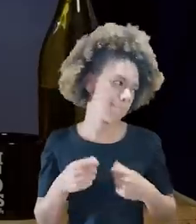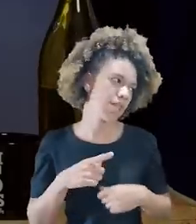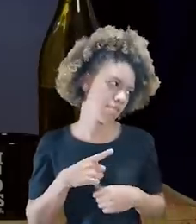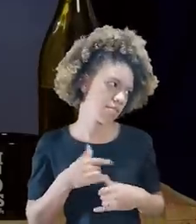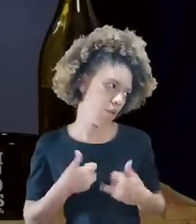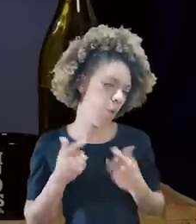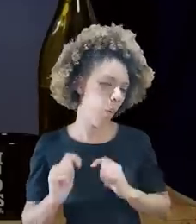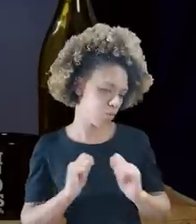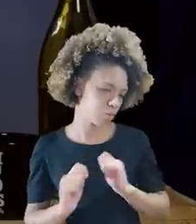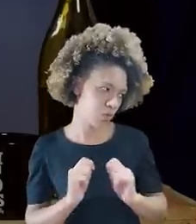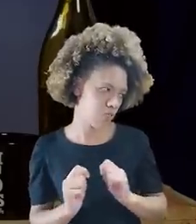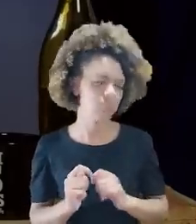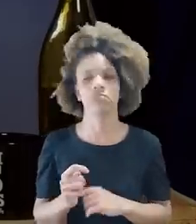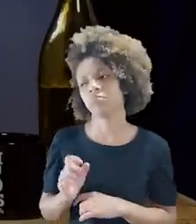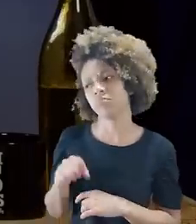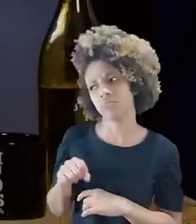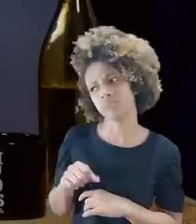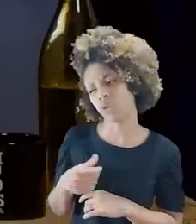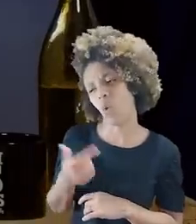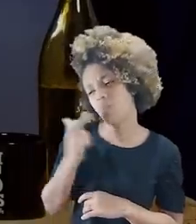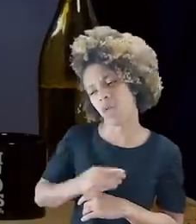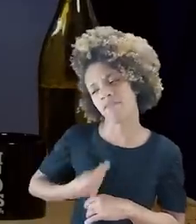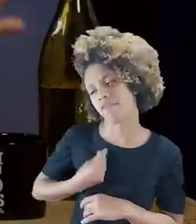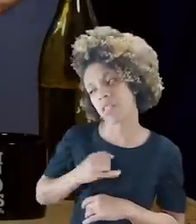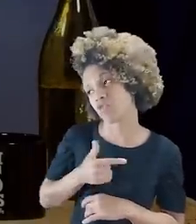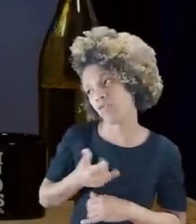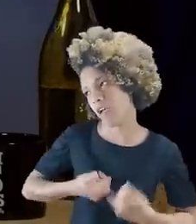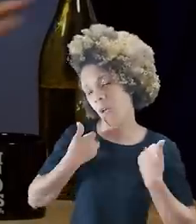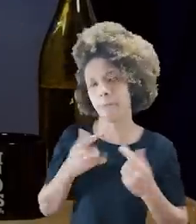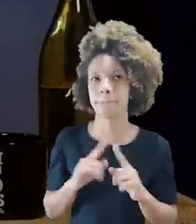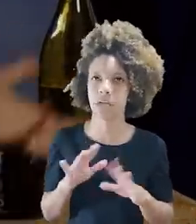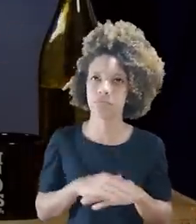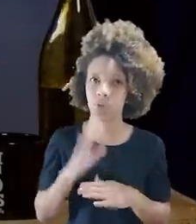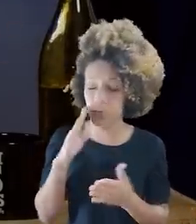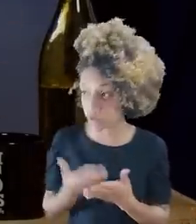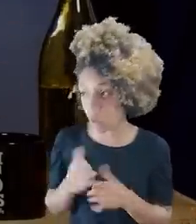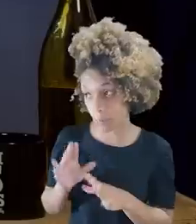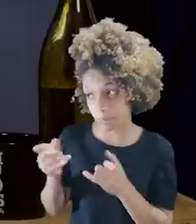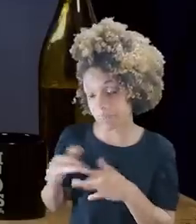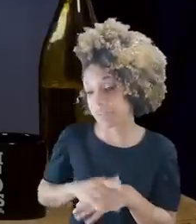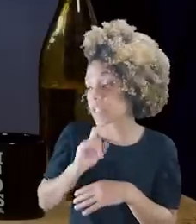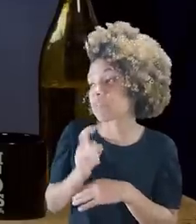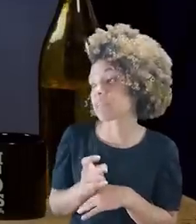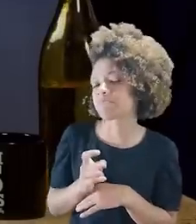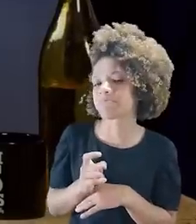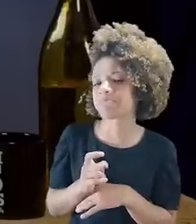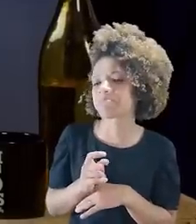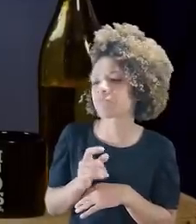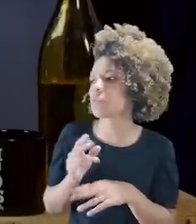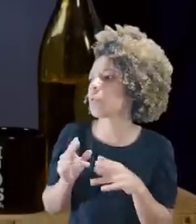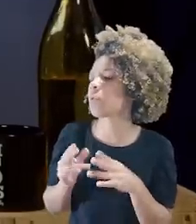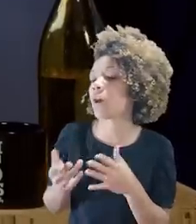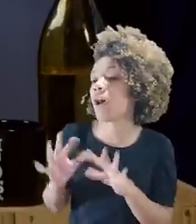família nemhum amigo nem umaa pessoa do lado quer quer escutar a verdade você imagina uma pessoa que tá bombando de ganhar dinheiro bombando de de